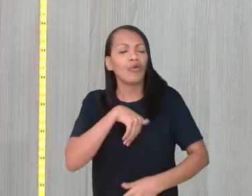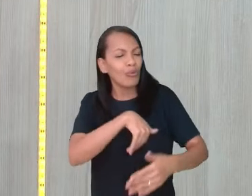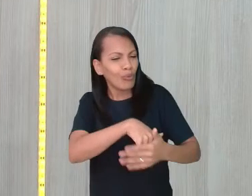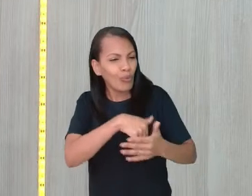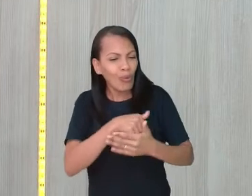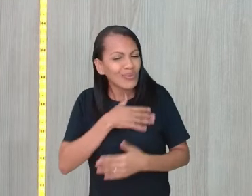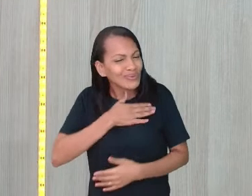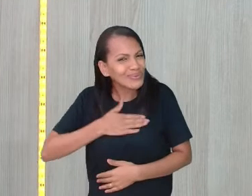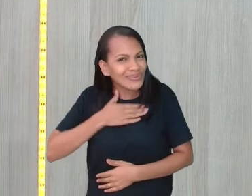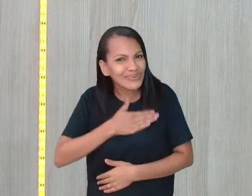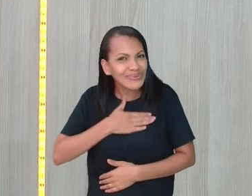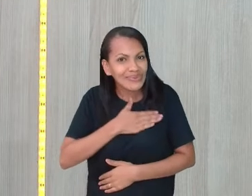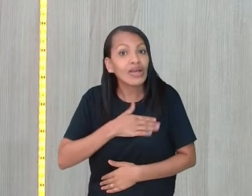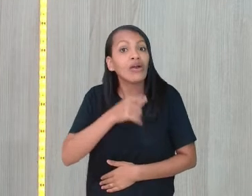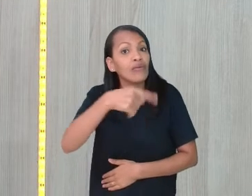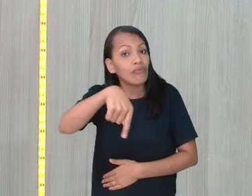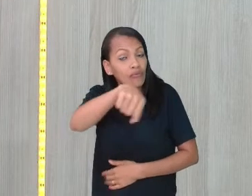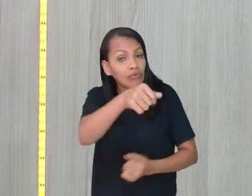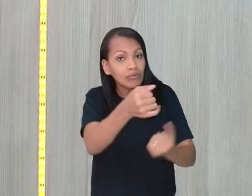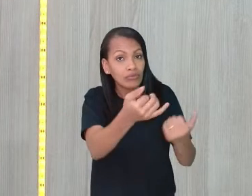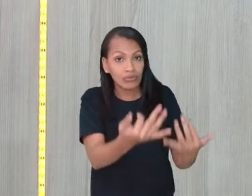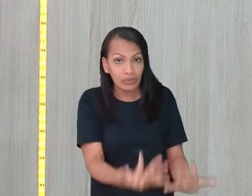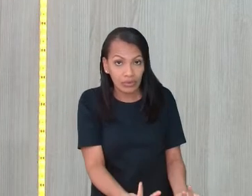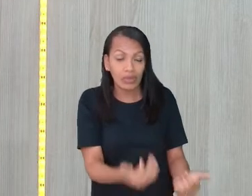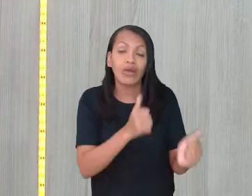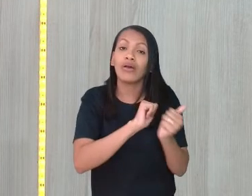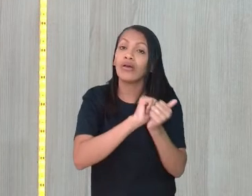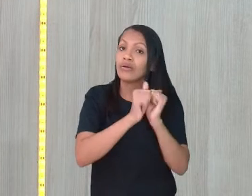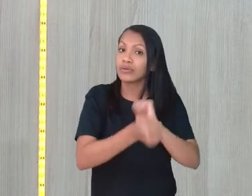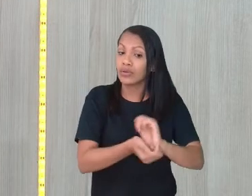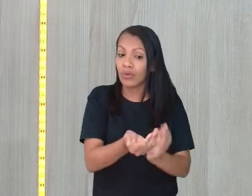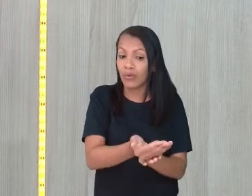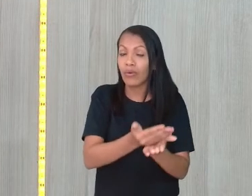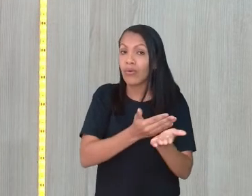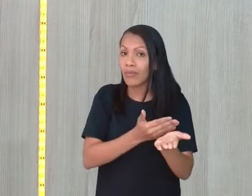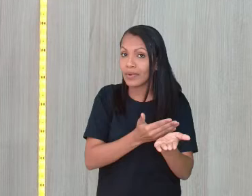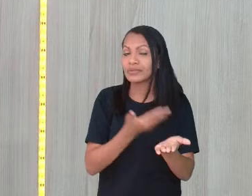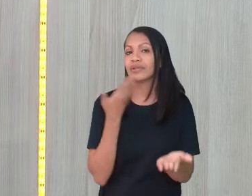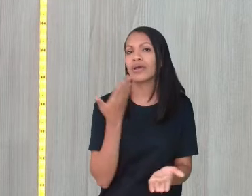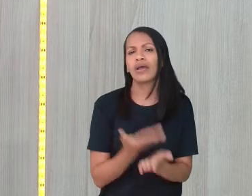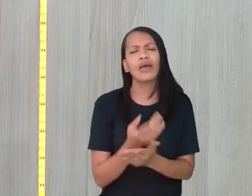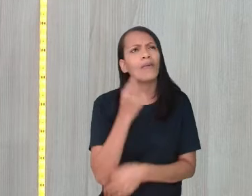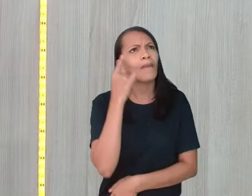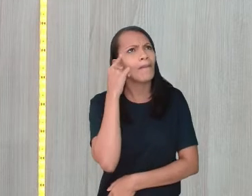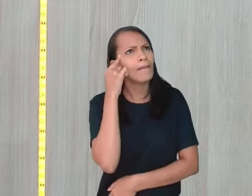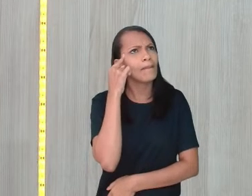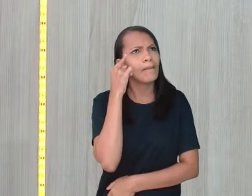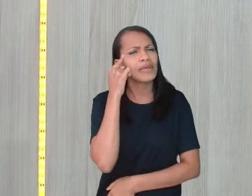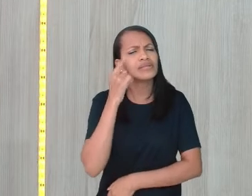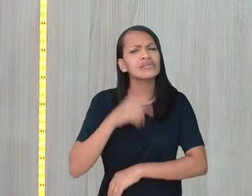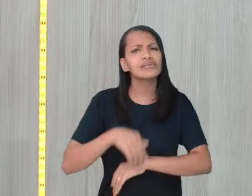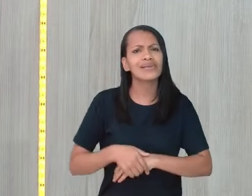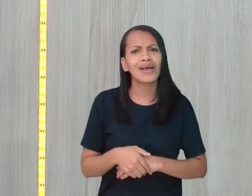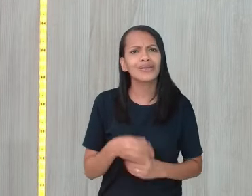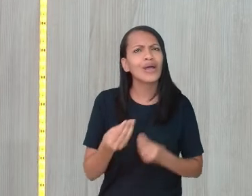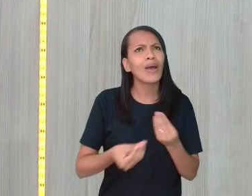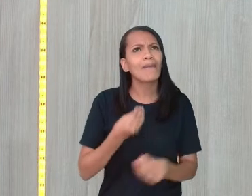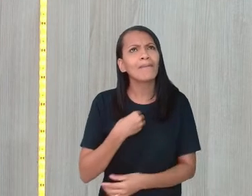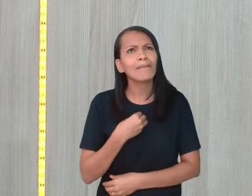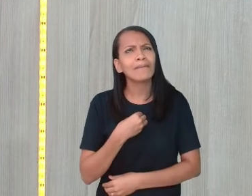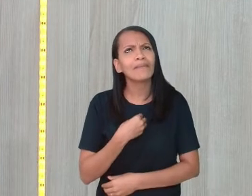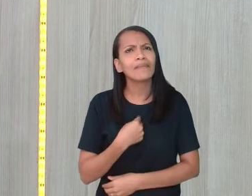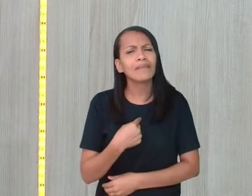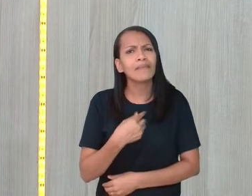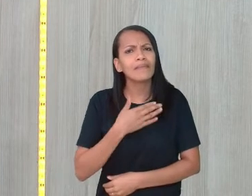jogar bola e quando você estava falando em relação aos esportes aí no começo da aula, eu tava pensando na minha visão